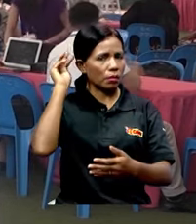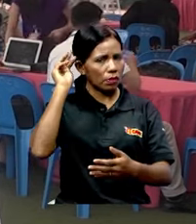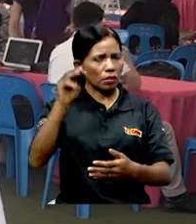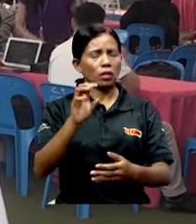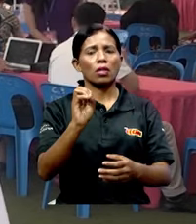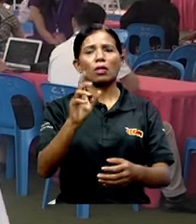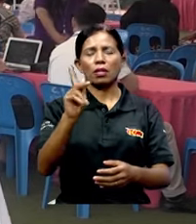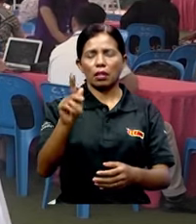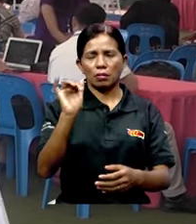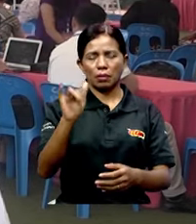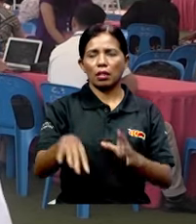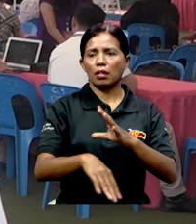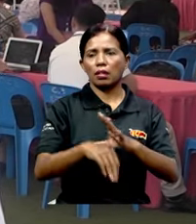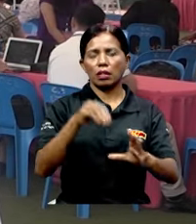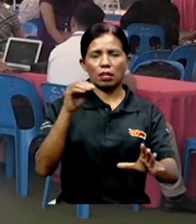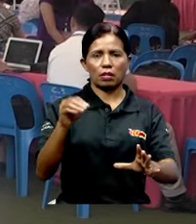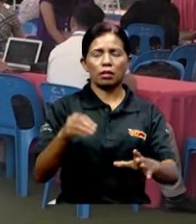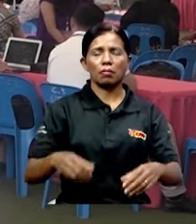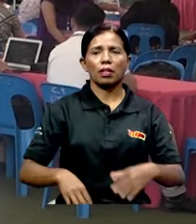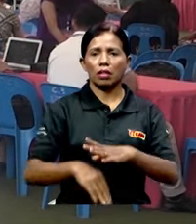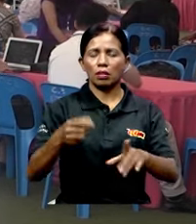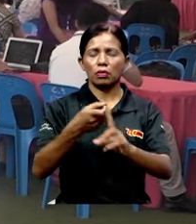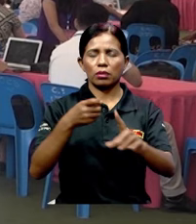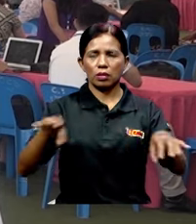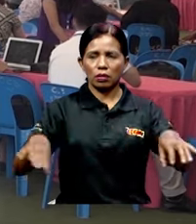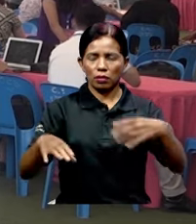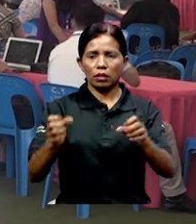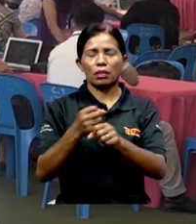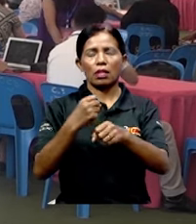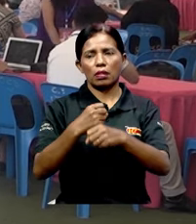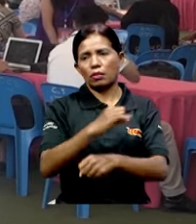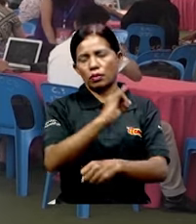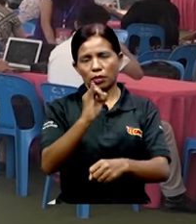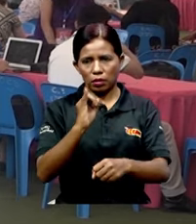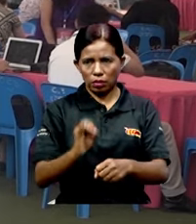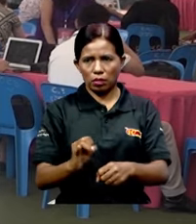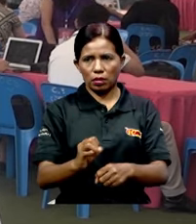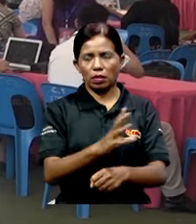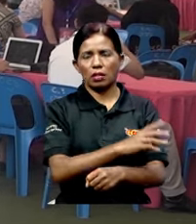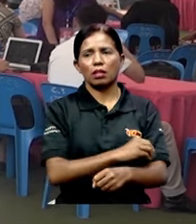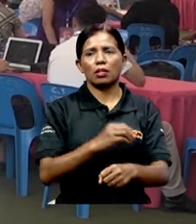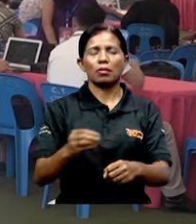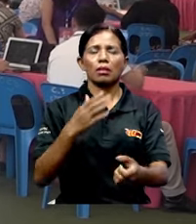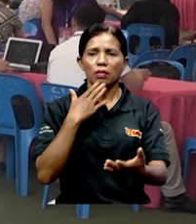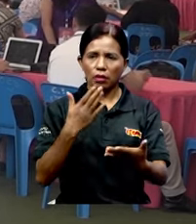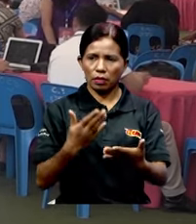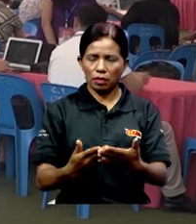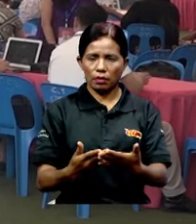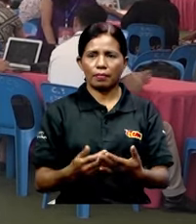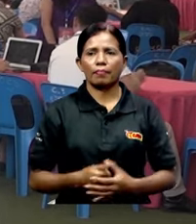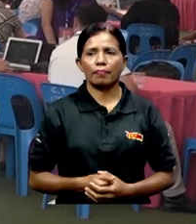melhor afastar-se para que a investigação pudesse continuar dentro da normalidade e também para que